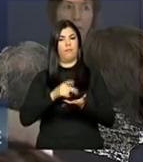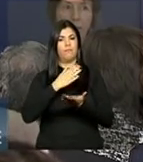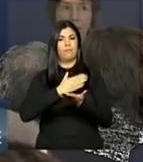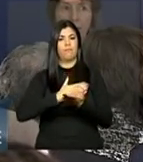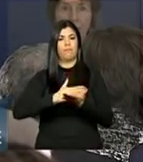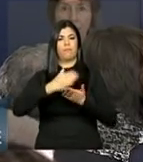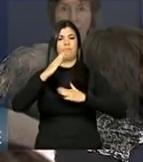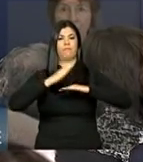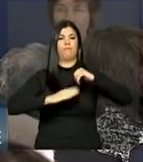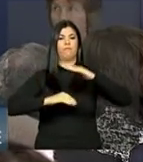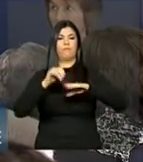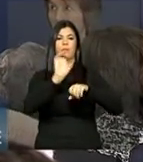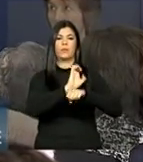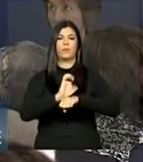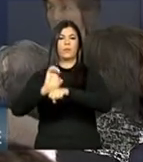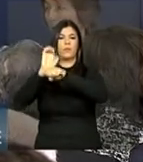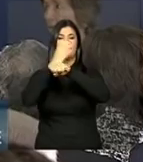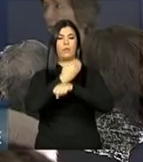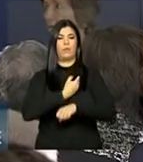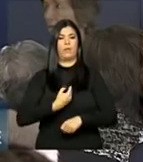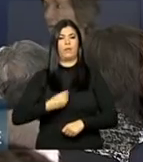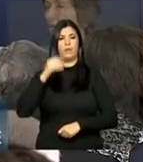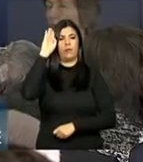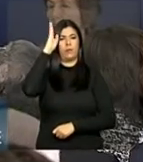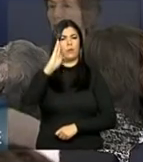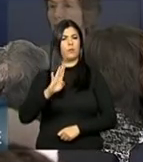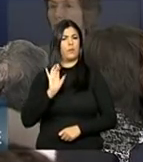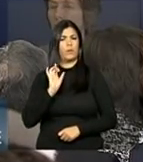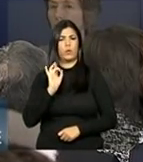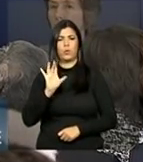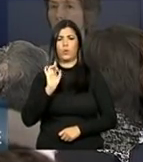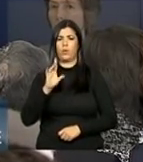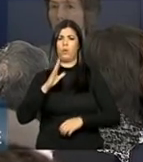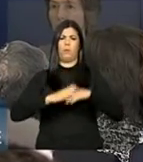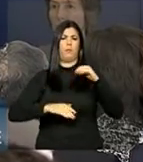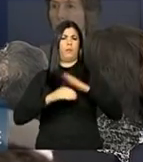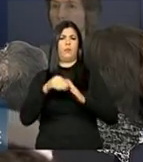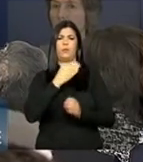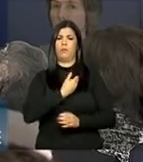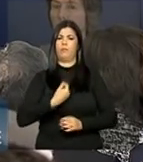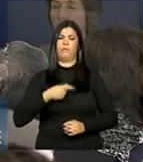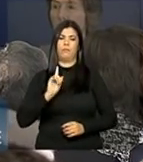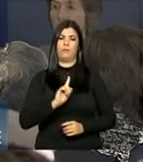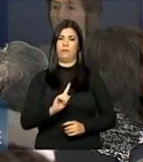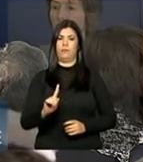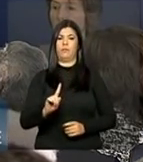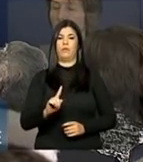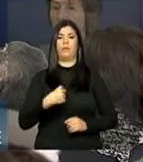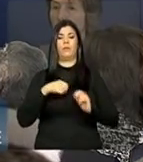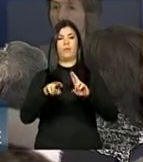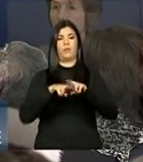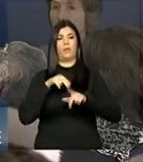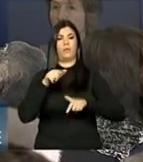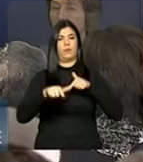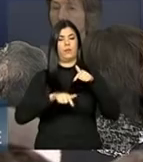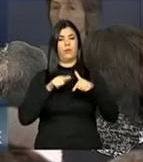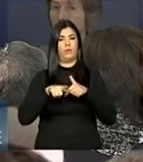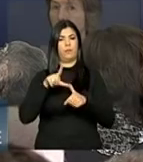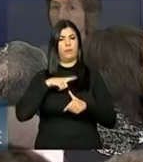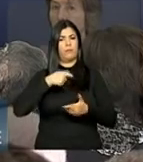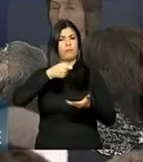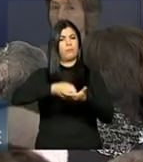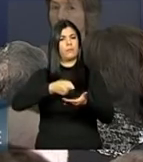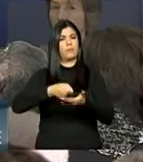brasileiro e não apenas um ato de governo Por isso os seus trabalhos têm de